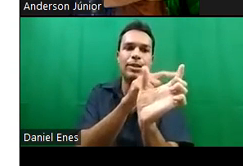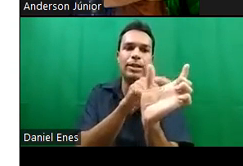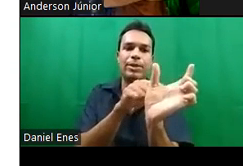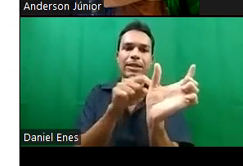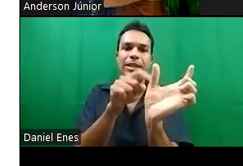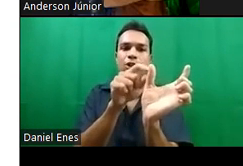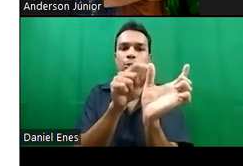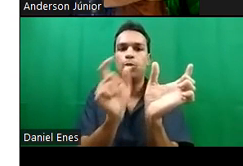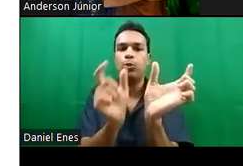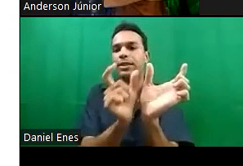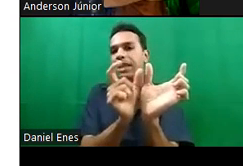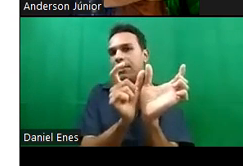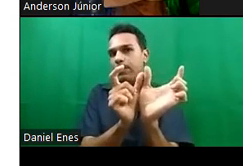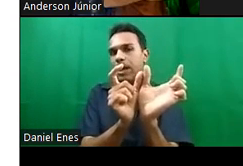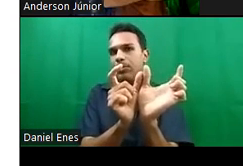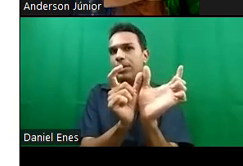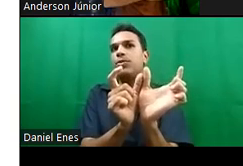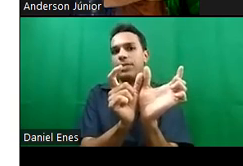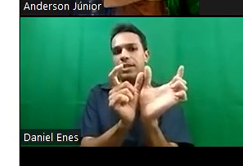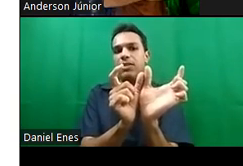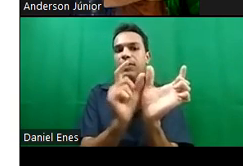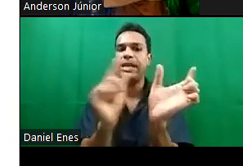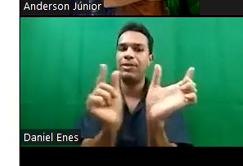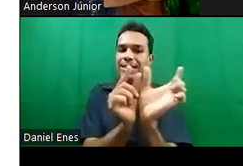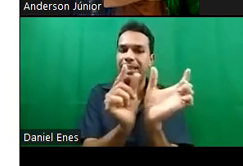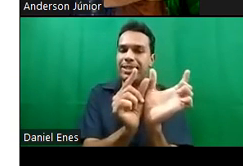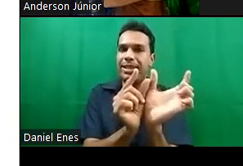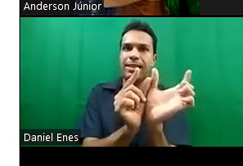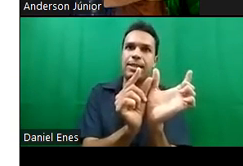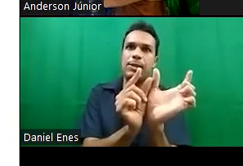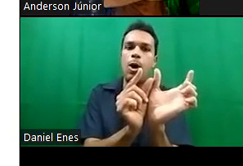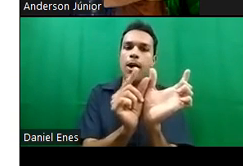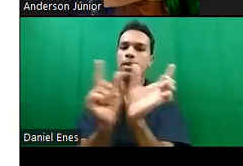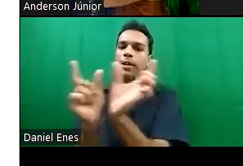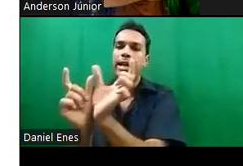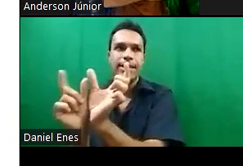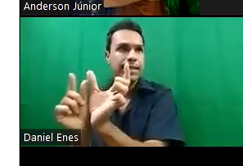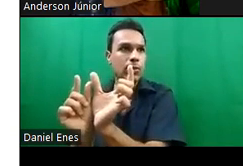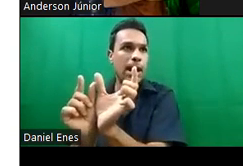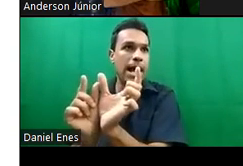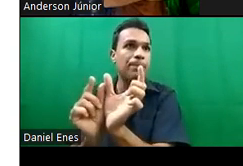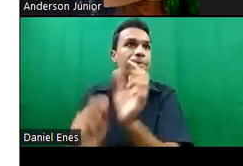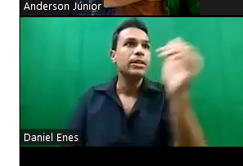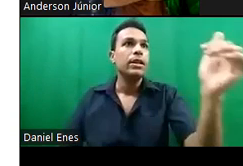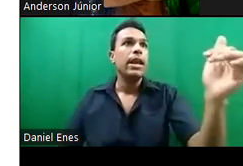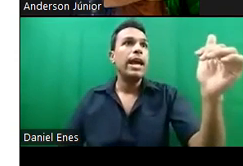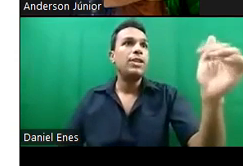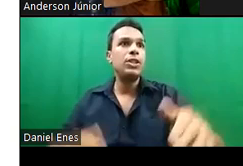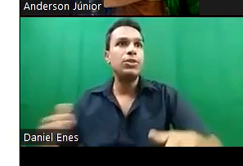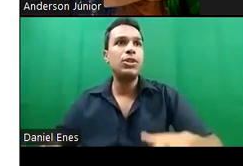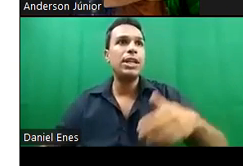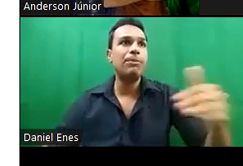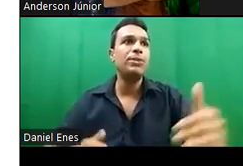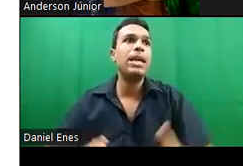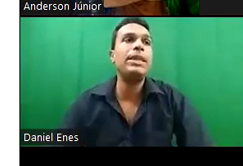palavra. O que está mudando ali na estrutura que está alterando o significado? Essa desinência aqui, o O. Essa aqui, o A. Tio,